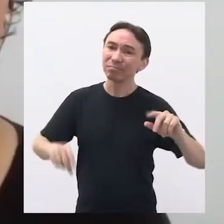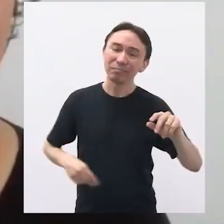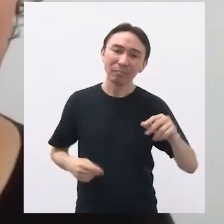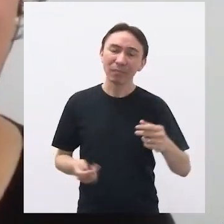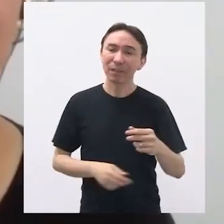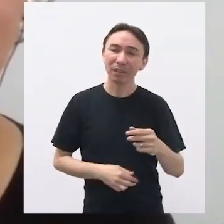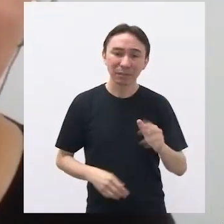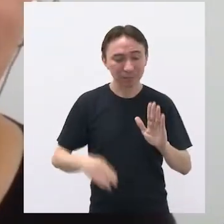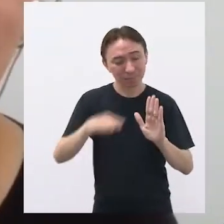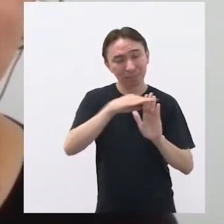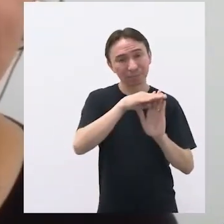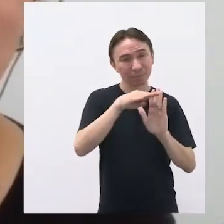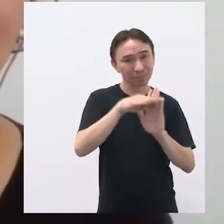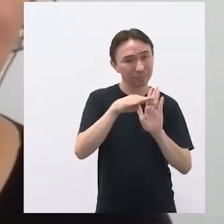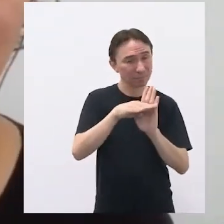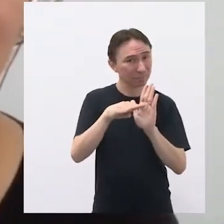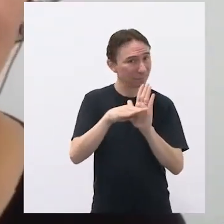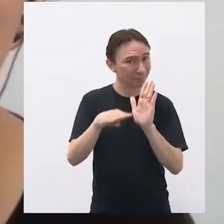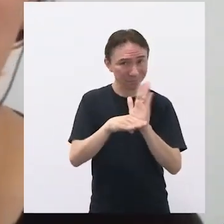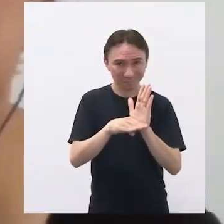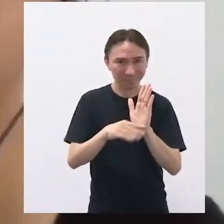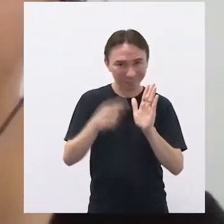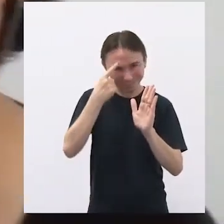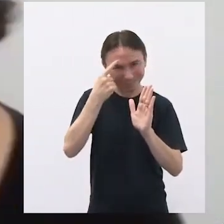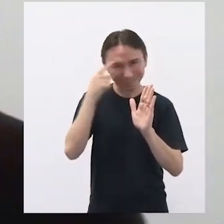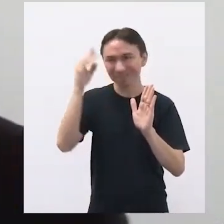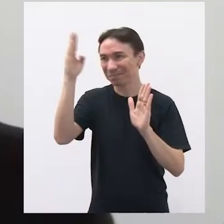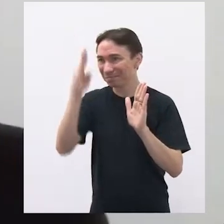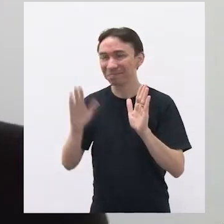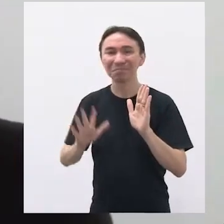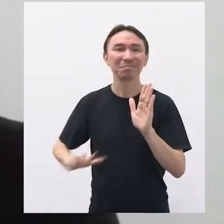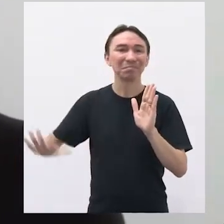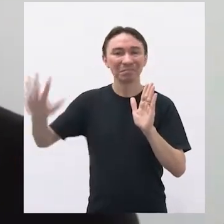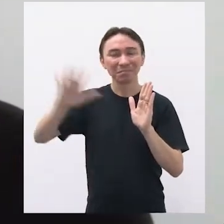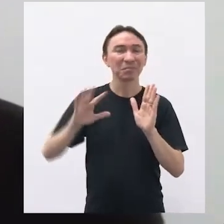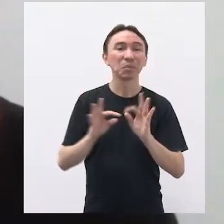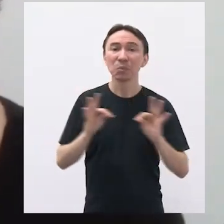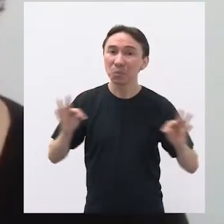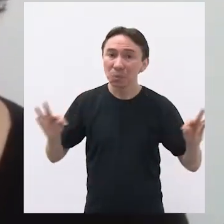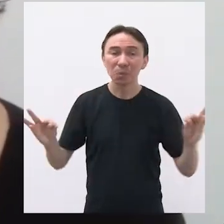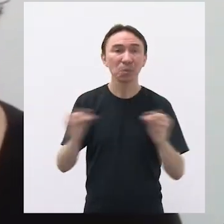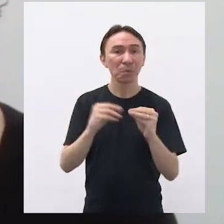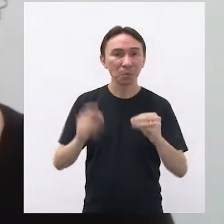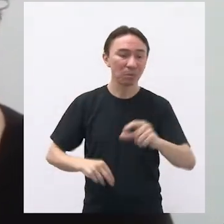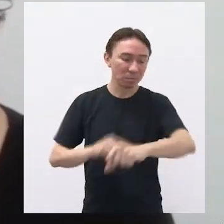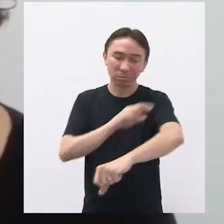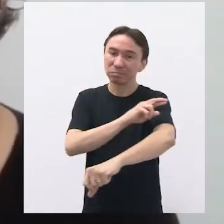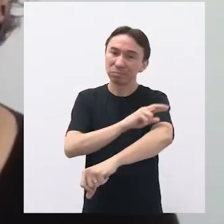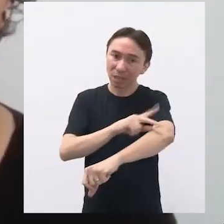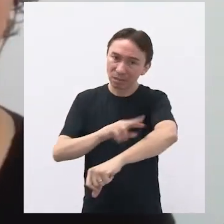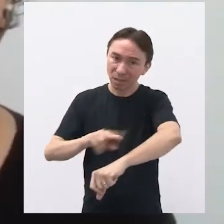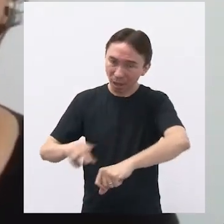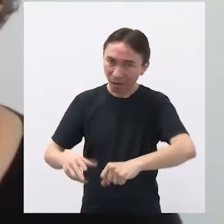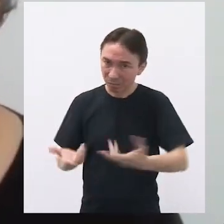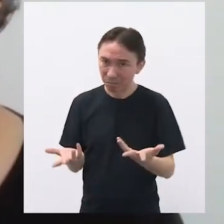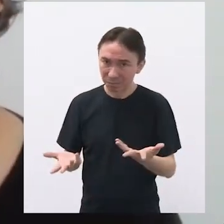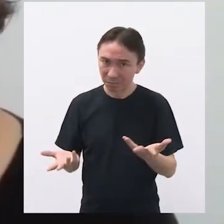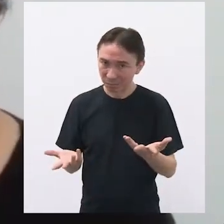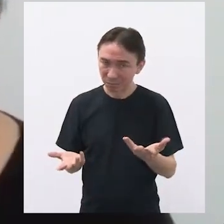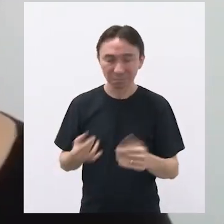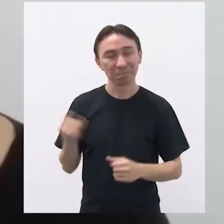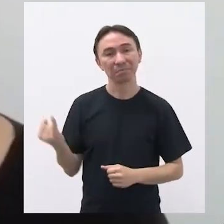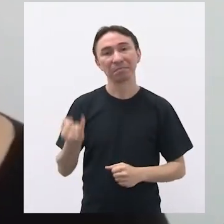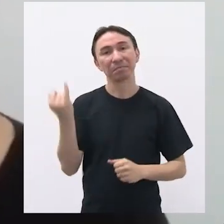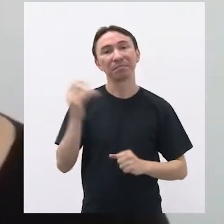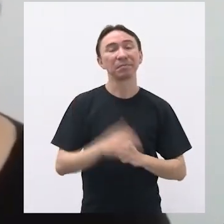as diretrizes nacionais curriculares para a educação das relações étnico-raciais, né? E em articulação